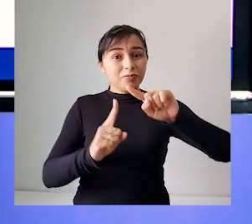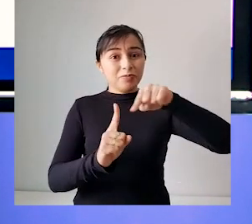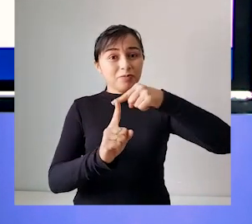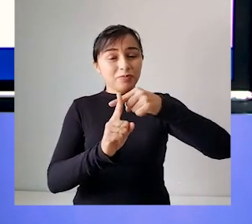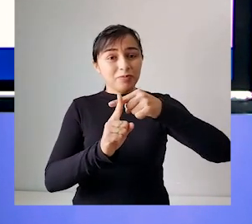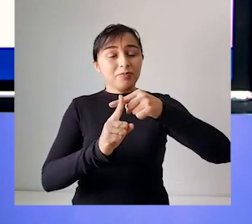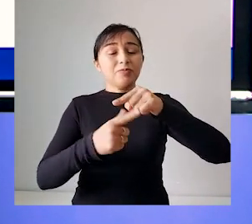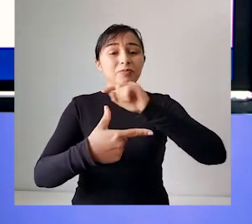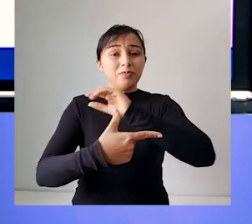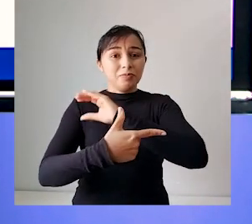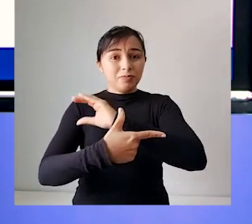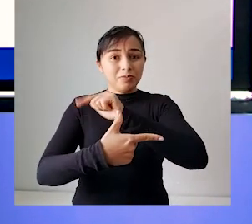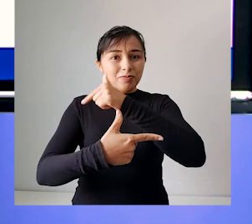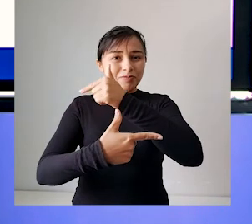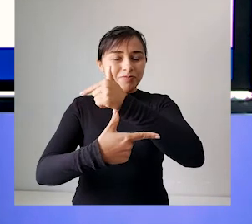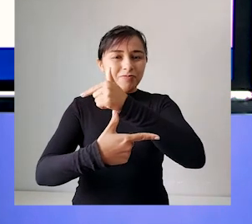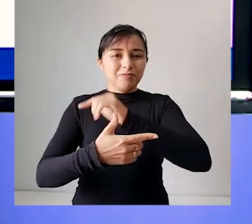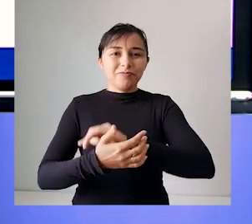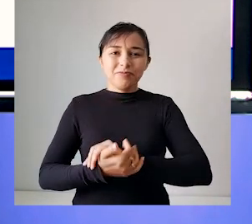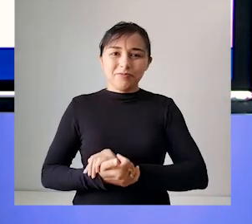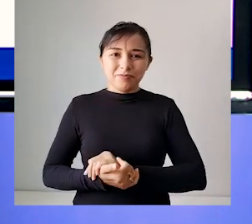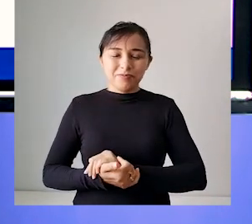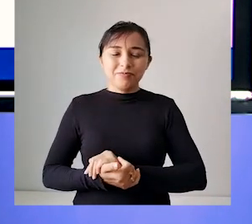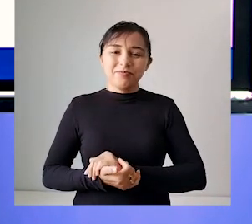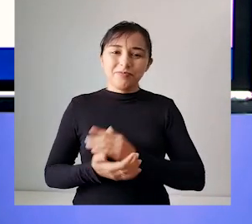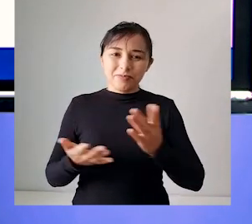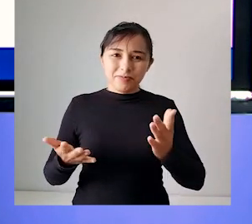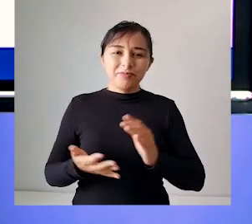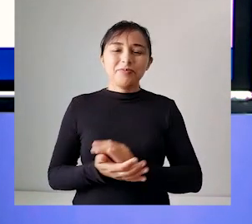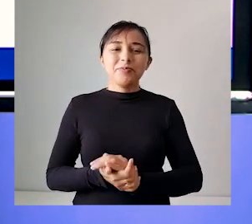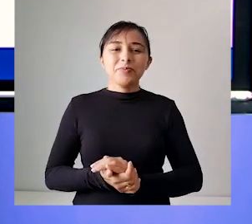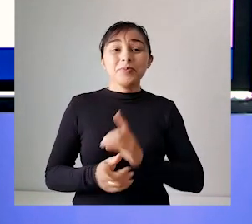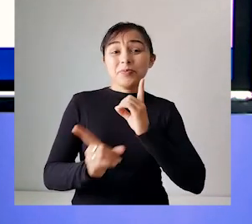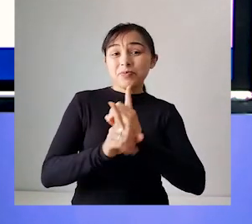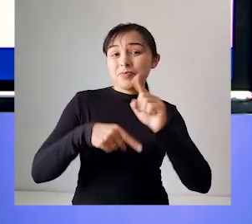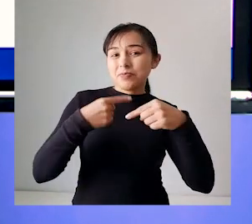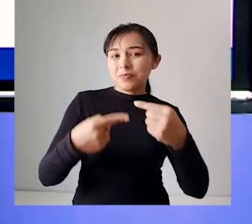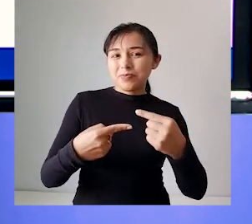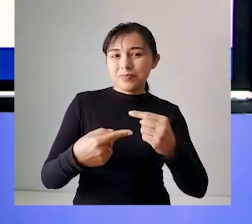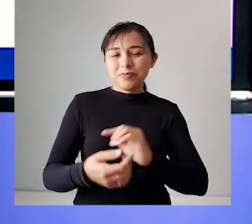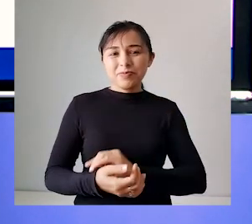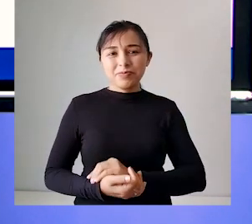cateto ao quadrado. Então, é isso aí, pessoal, e até uma próxima aula.